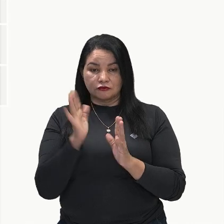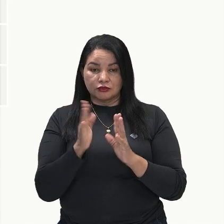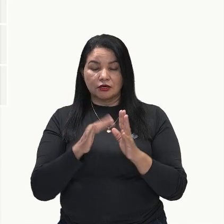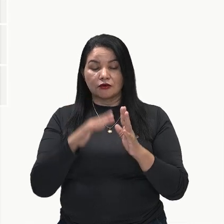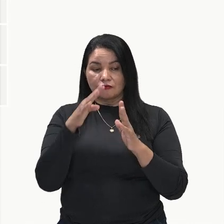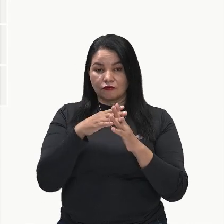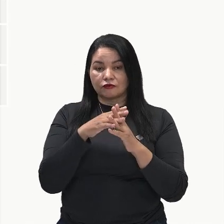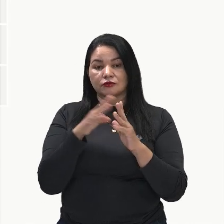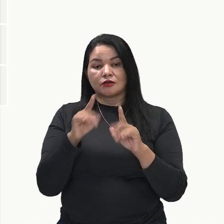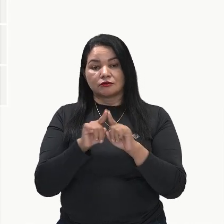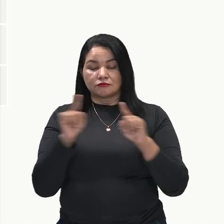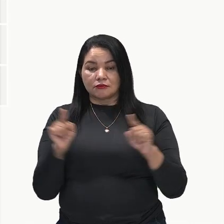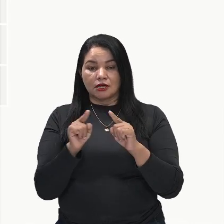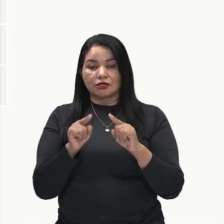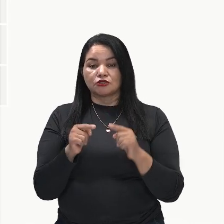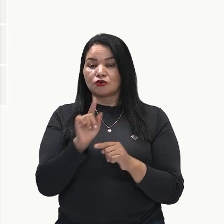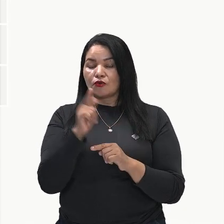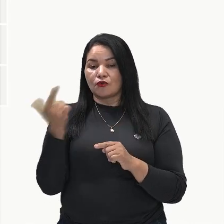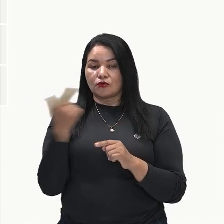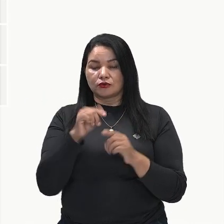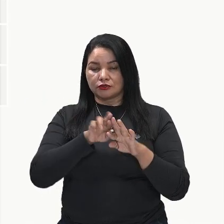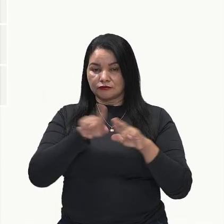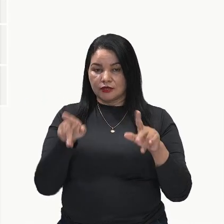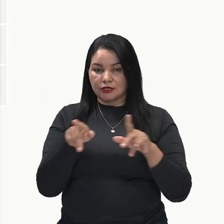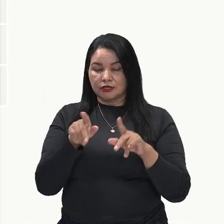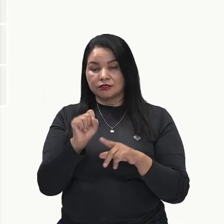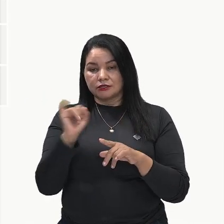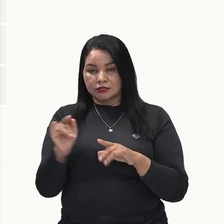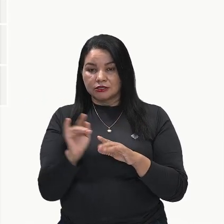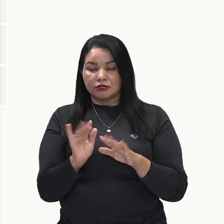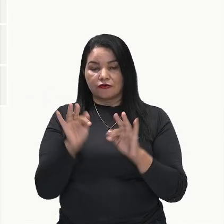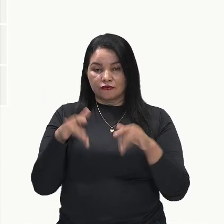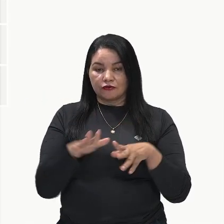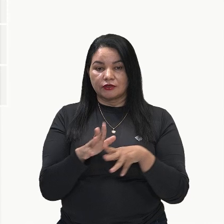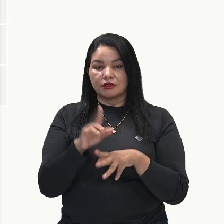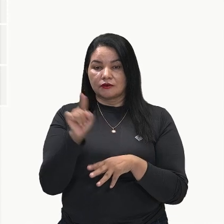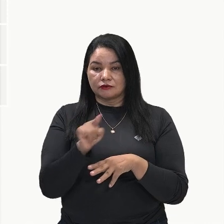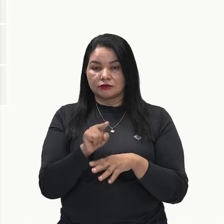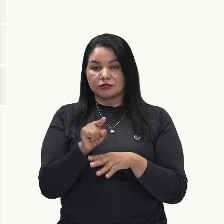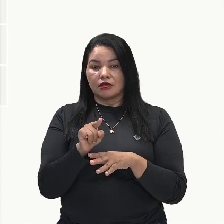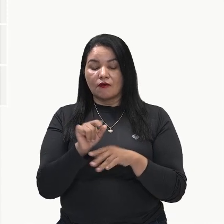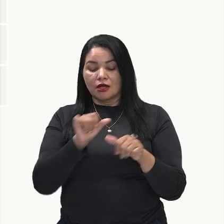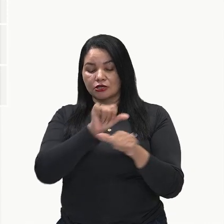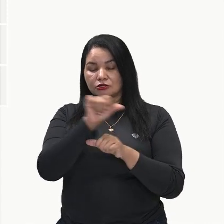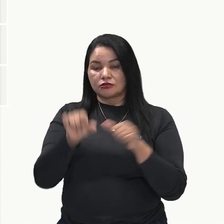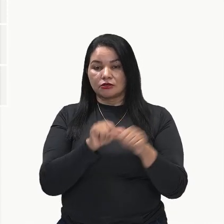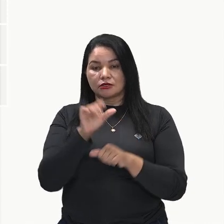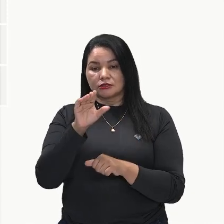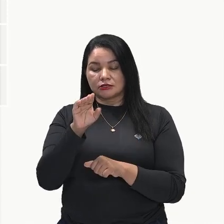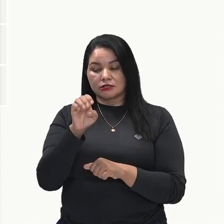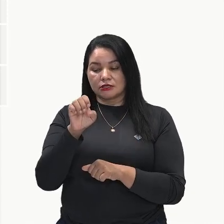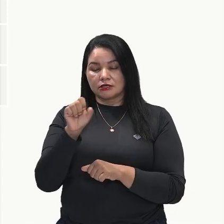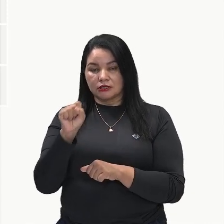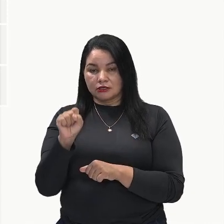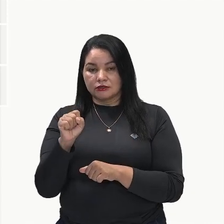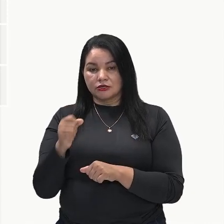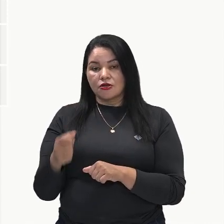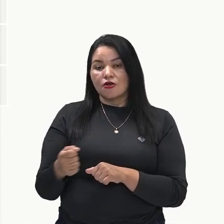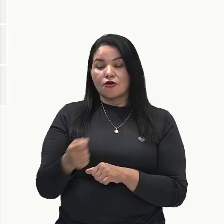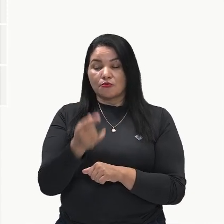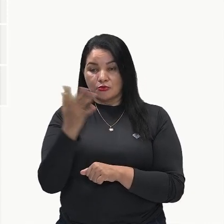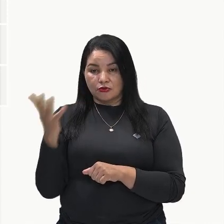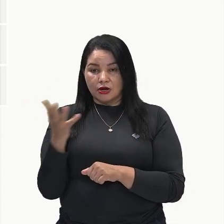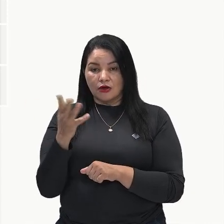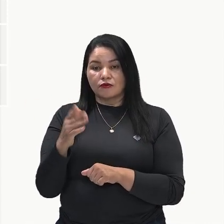uma exceção. Se termina com Z, a gente transforma em CES.